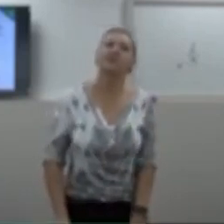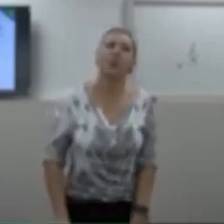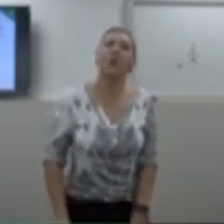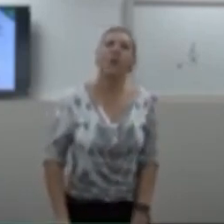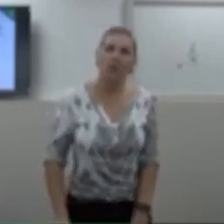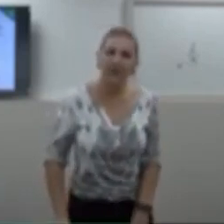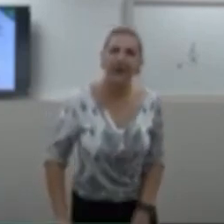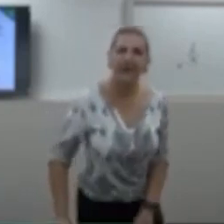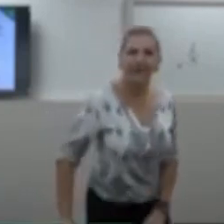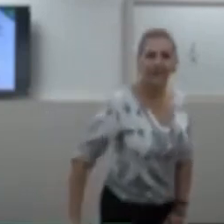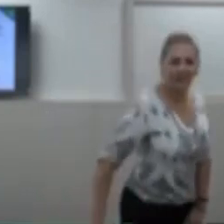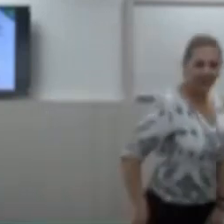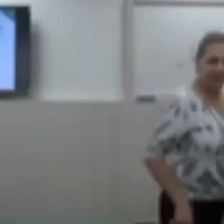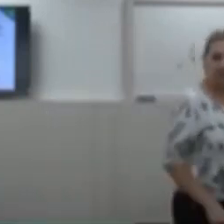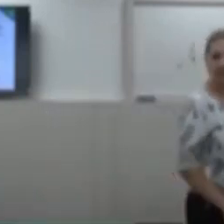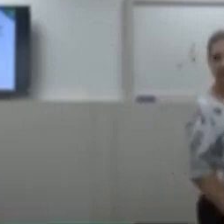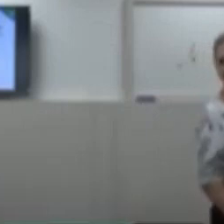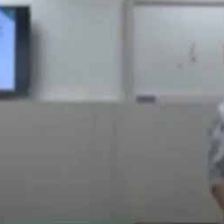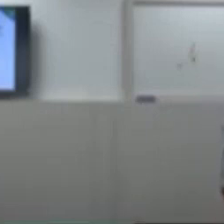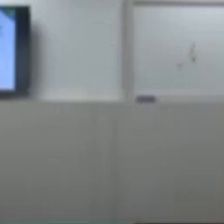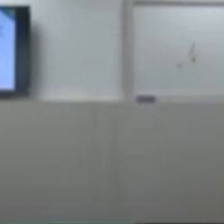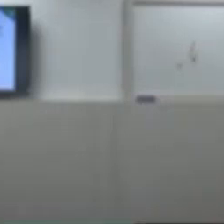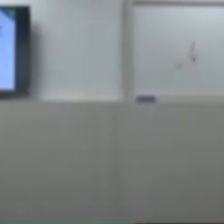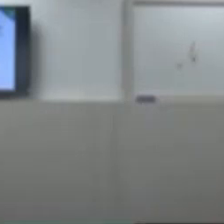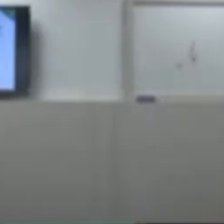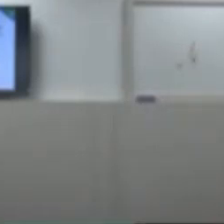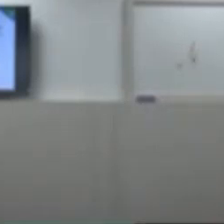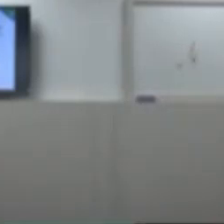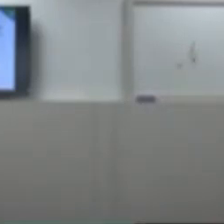ver se você acertou ou não. Bom trabalho!